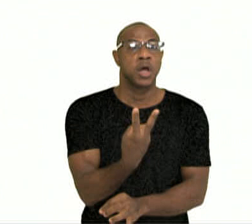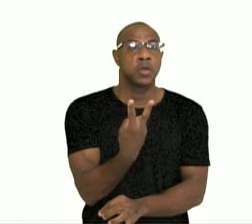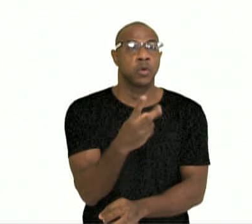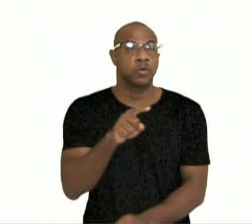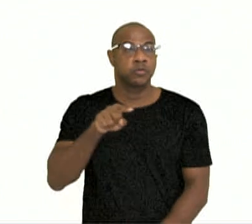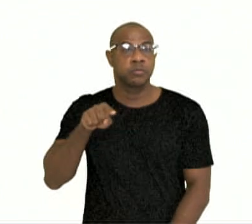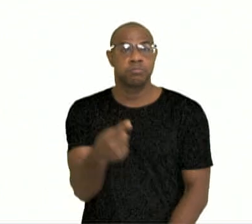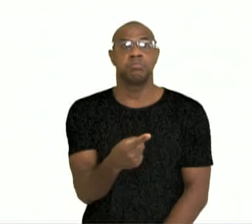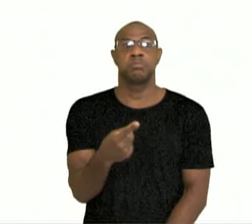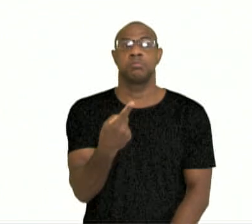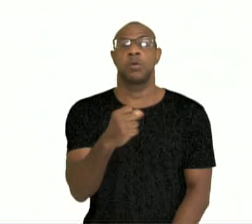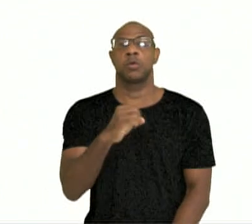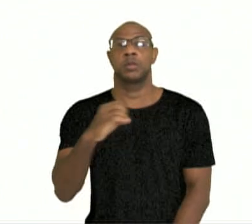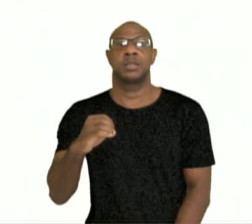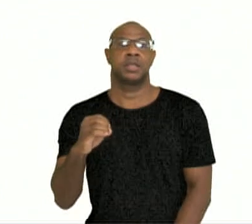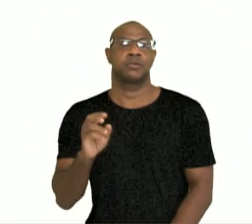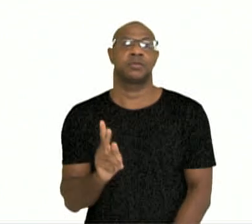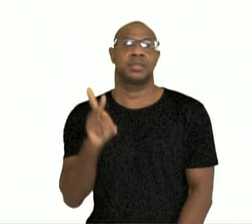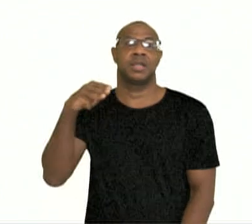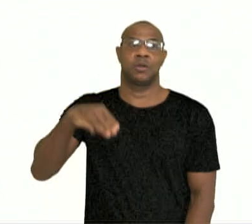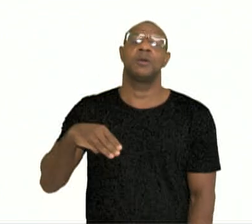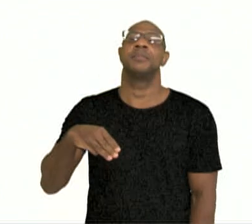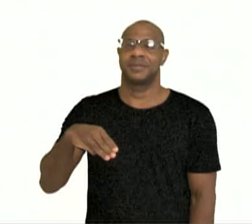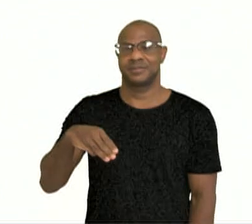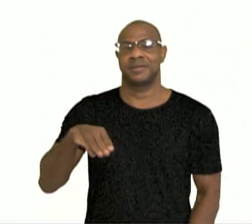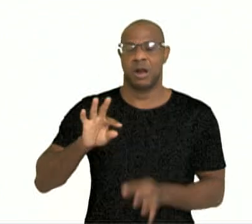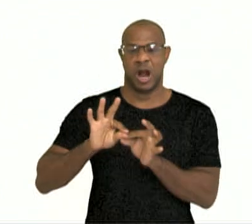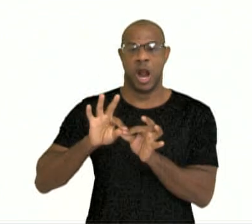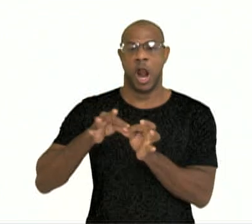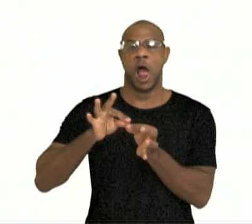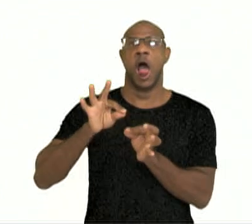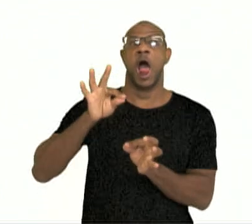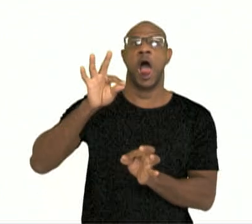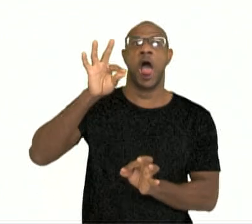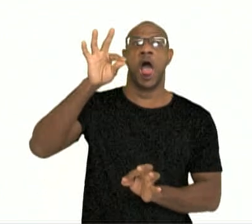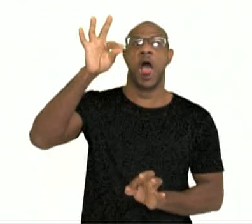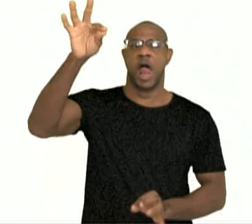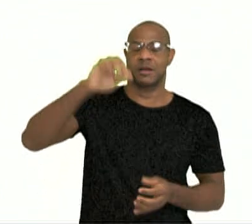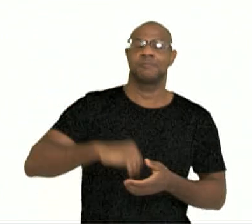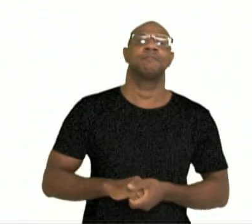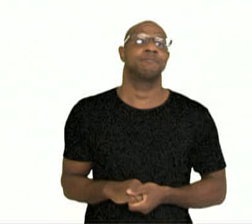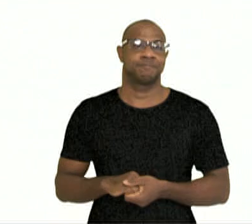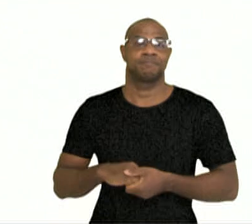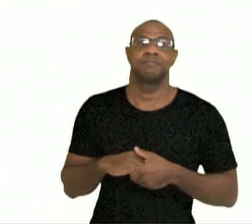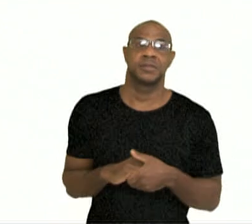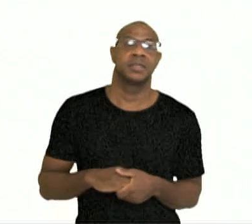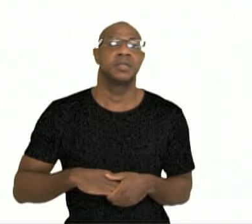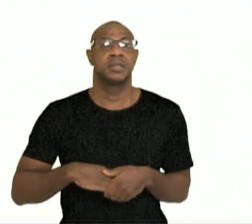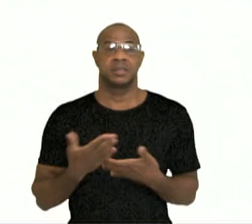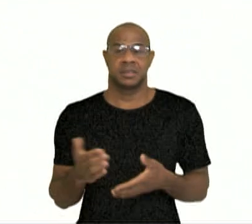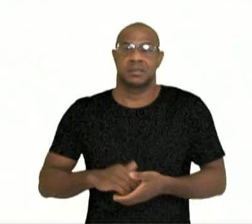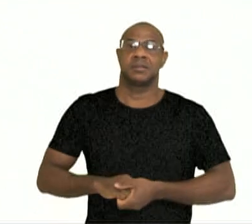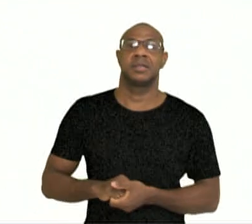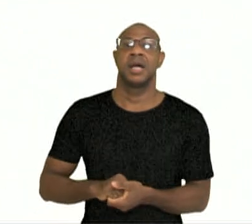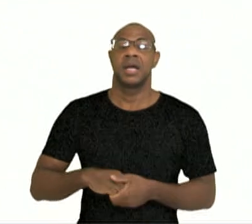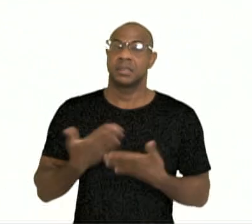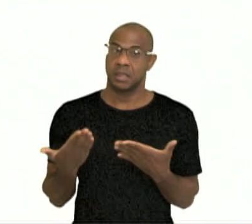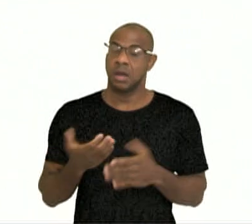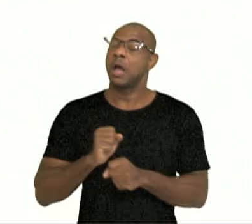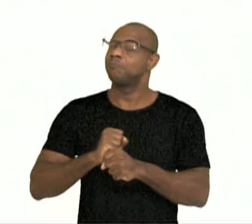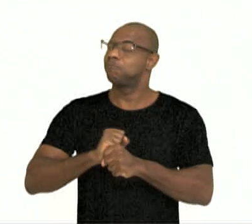área atual do Brasil? Mais de 8 milhões e meio de quilômetros quadrados, né?